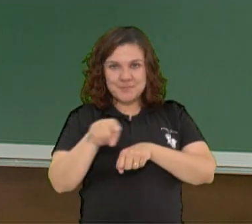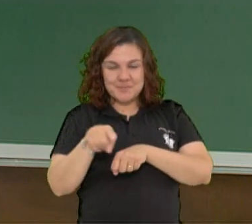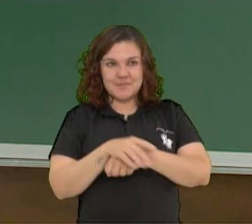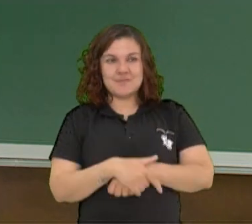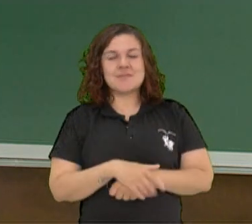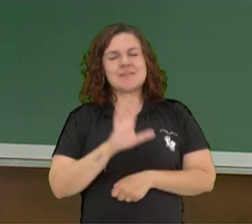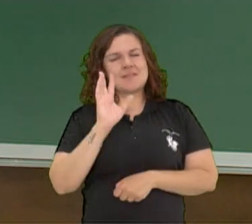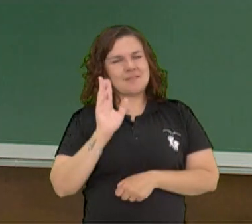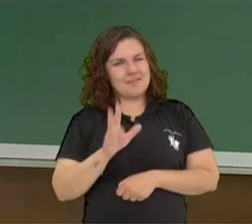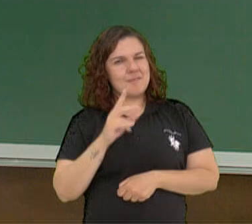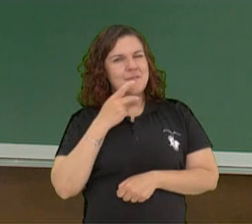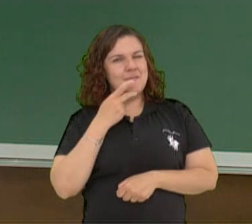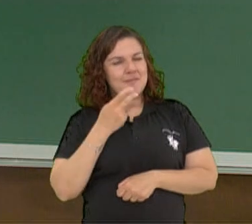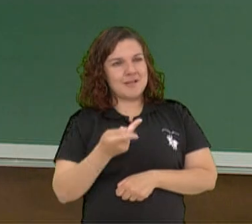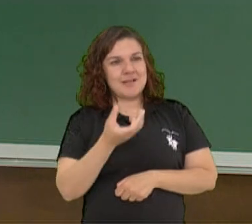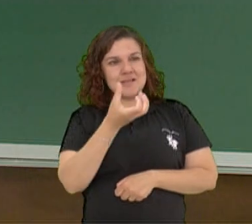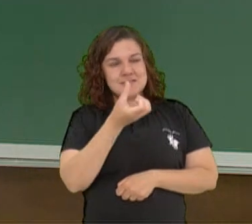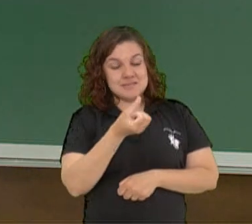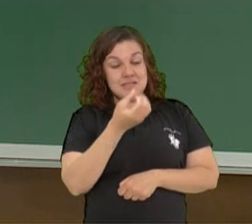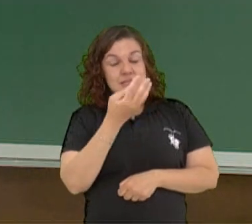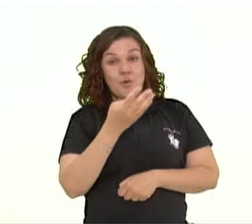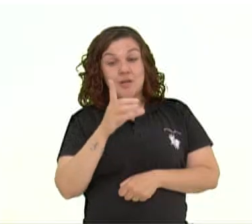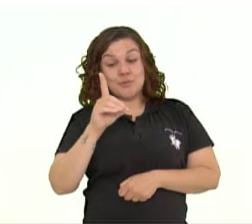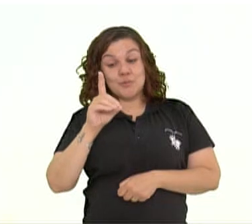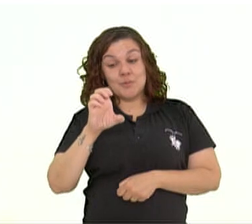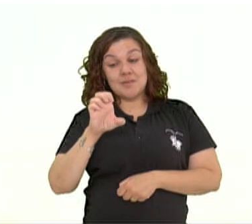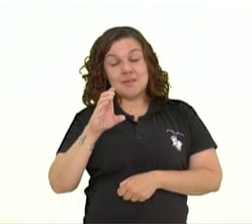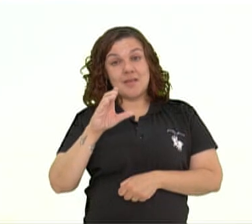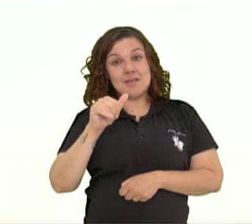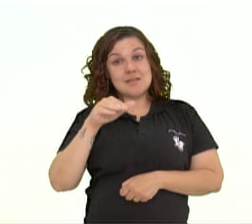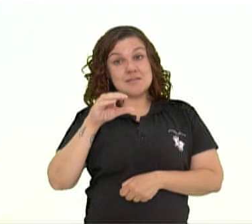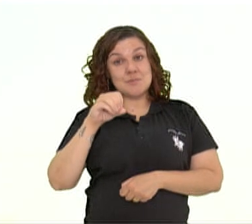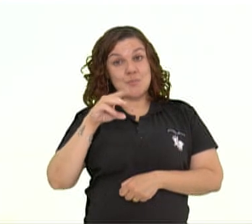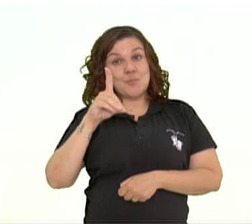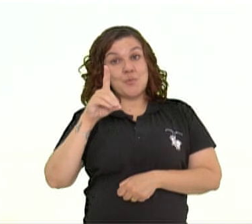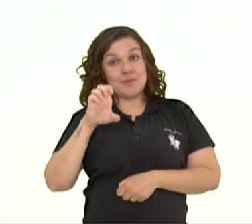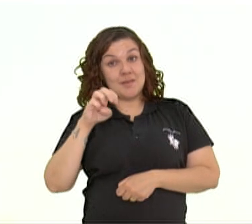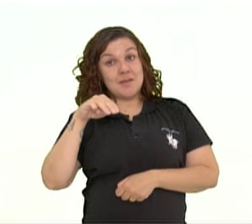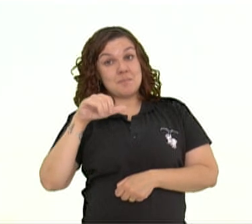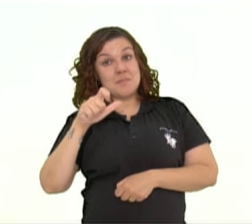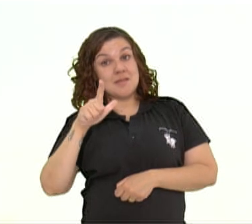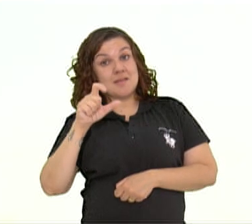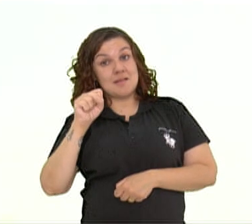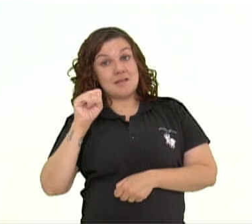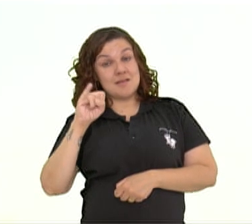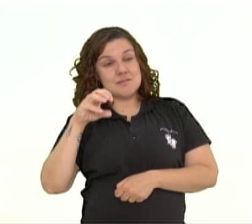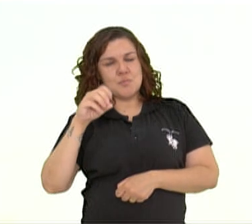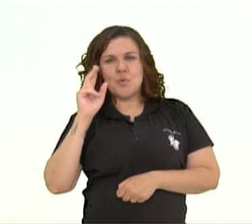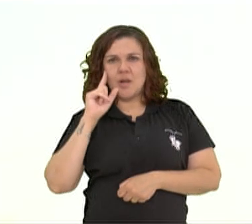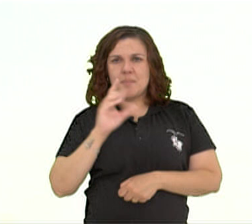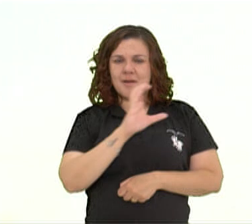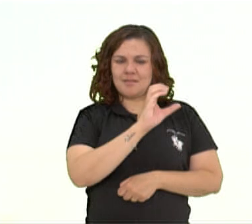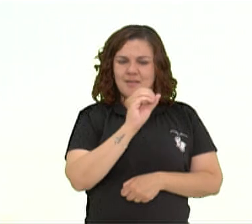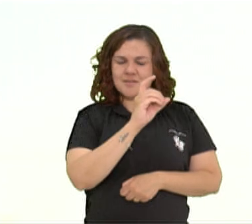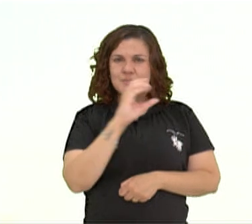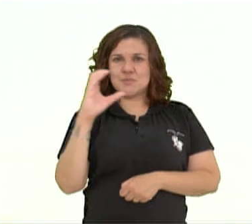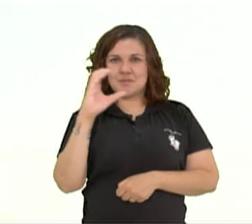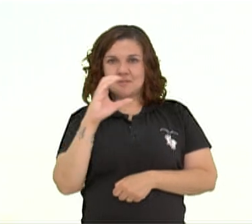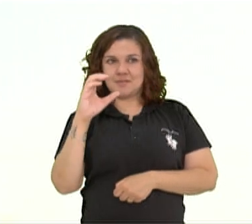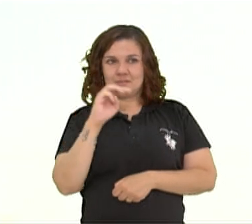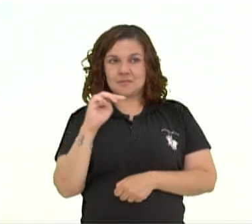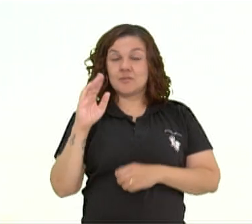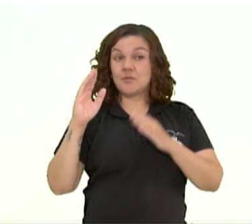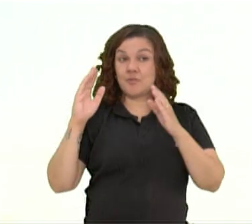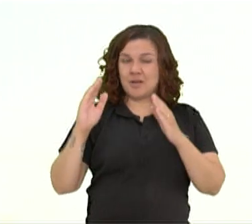vocês, ó, lembra que eu falei que era 64 décimos de milésimo? Por que que eu leio assim? Porque é décimo, centésimo, milésimo. Vou começar de novo,